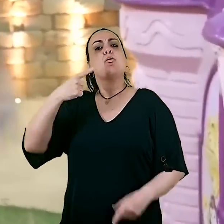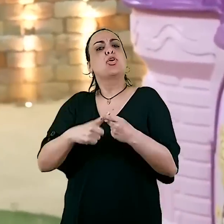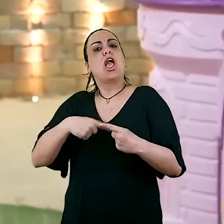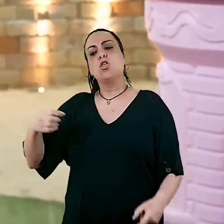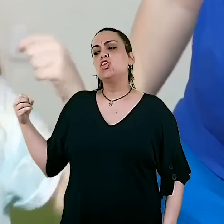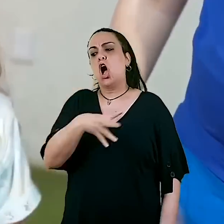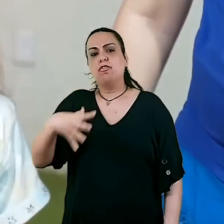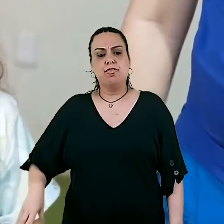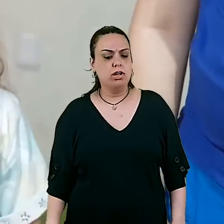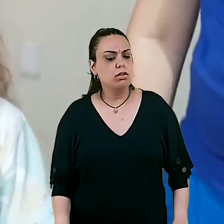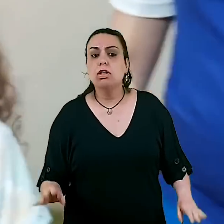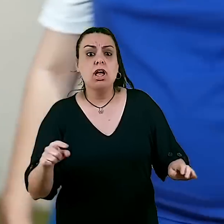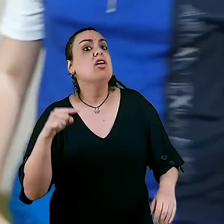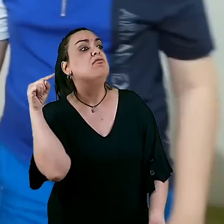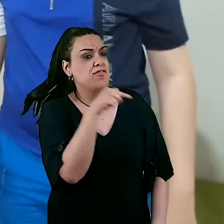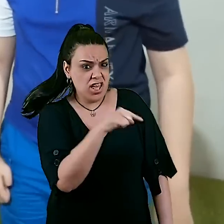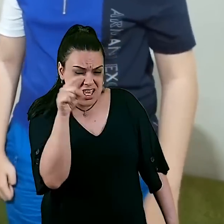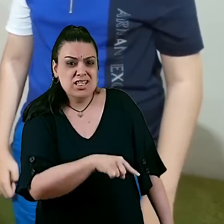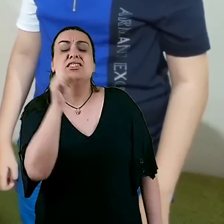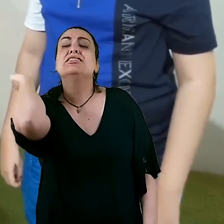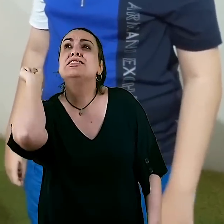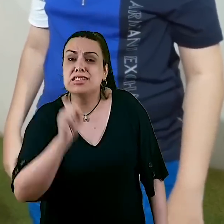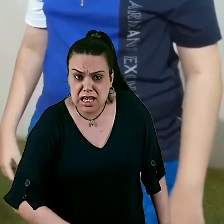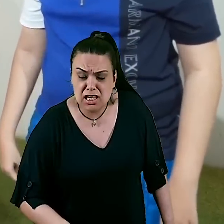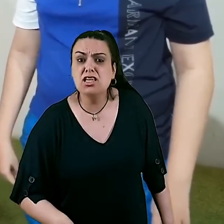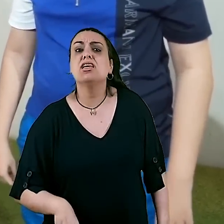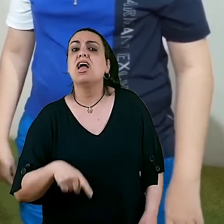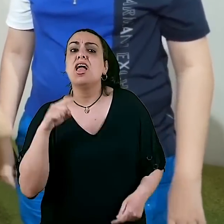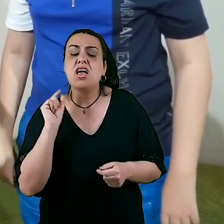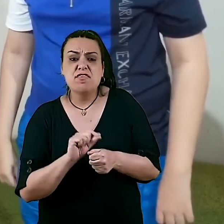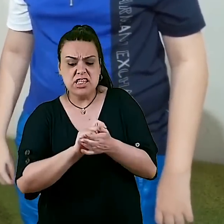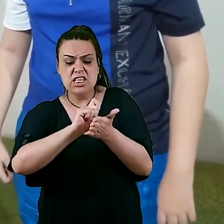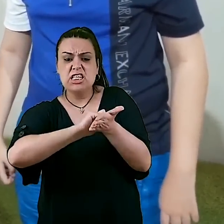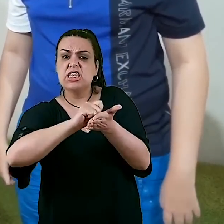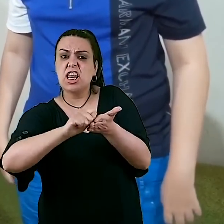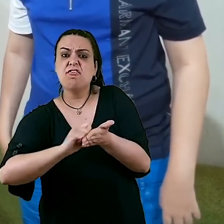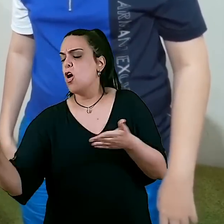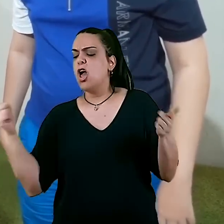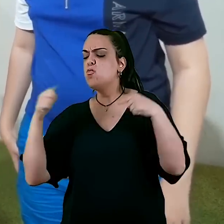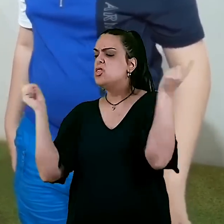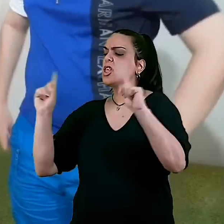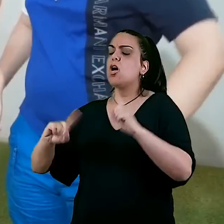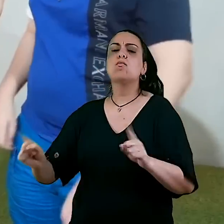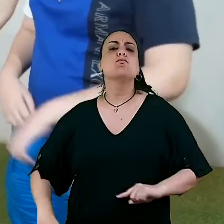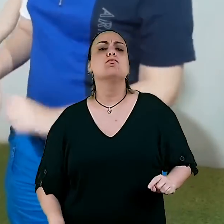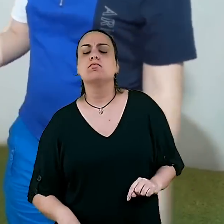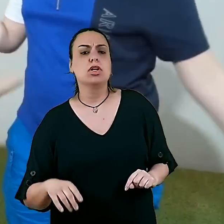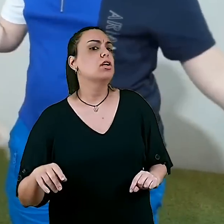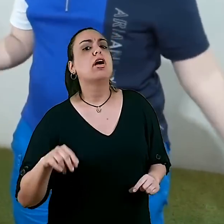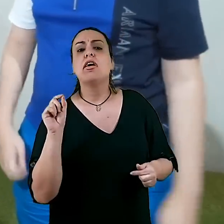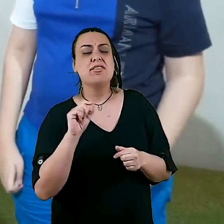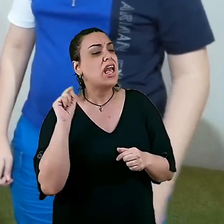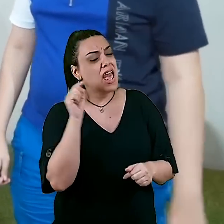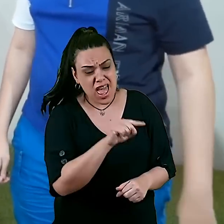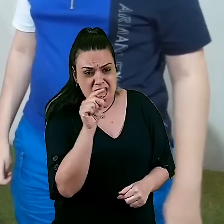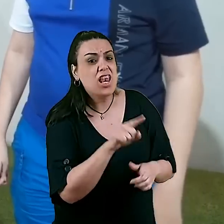sou novata. Professora, foi a aluna nova que escreveu aqui não em foi. Papel e botou aqui. Não e foi. E